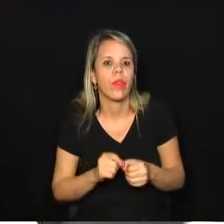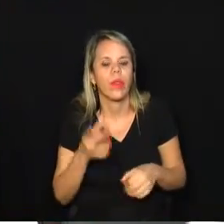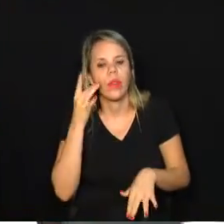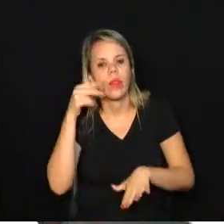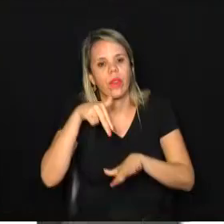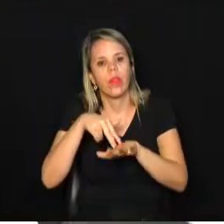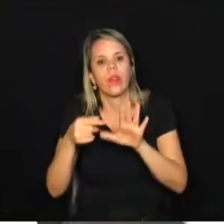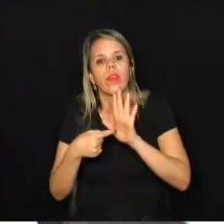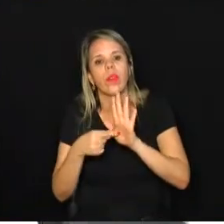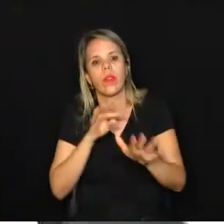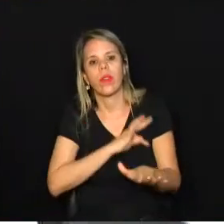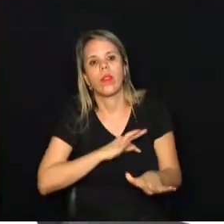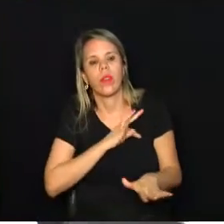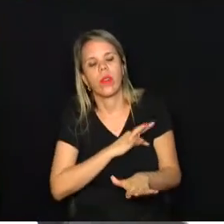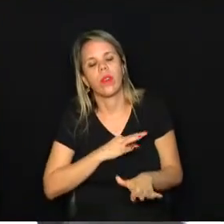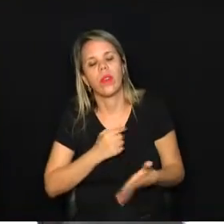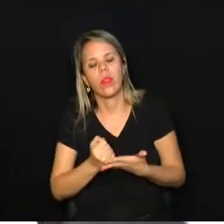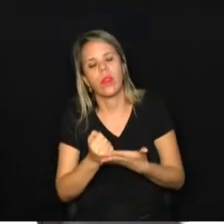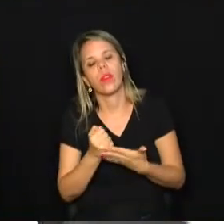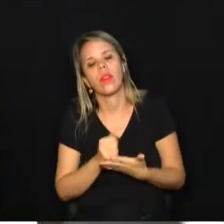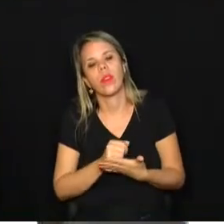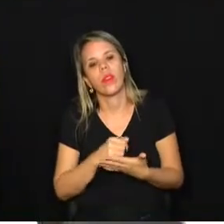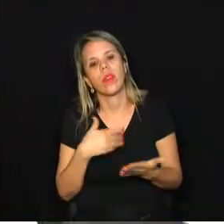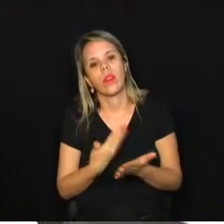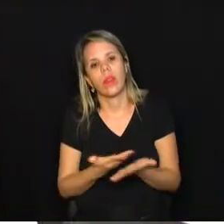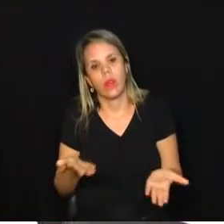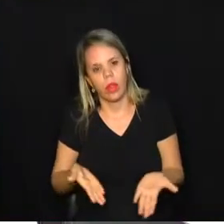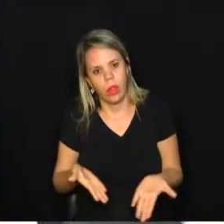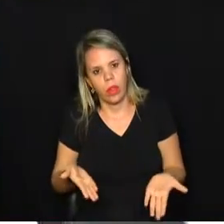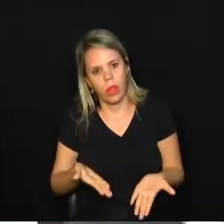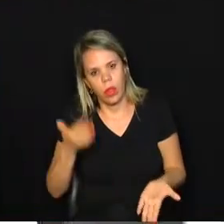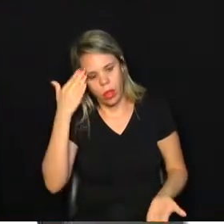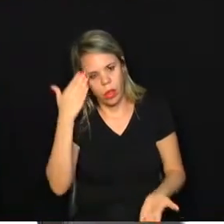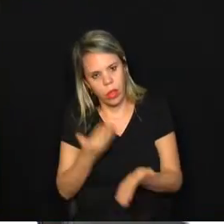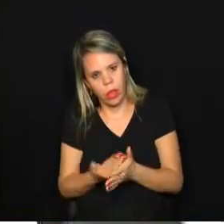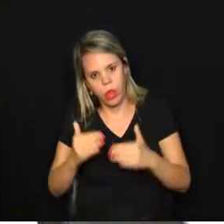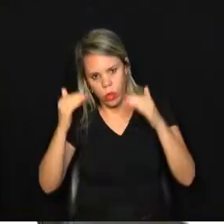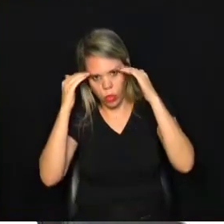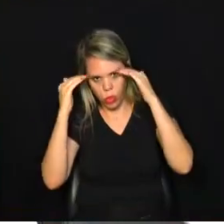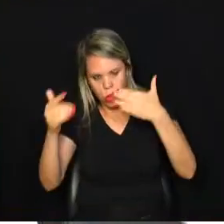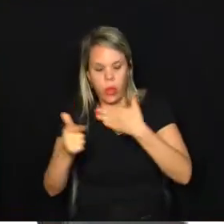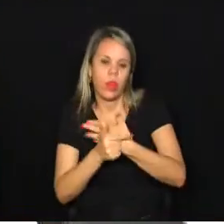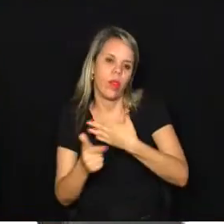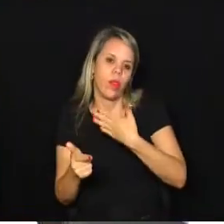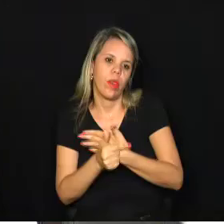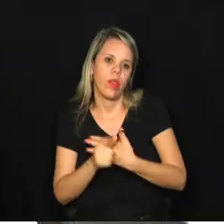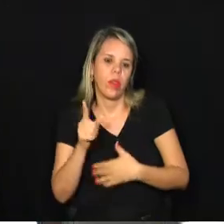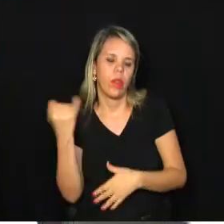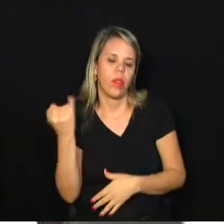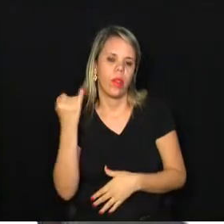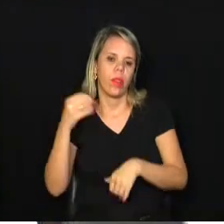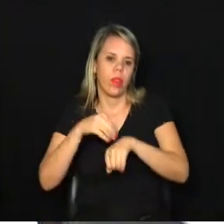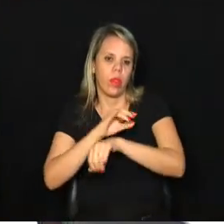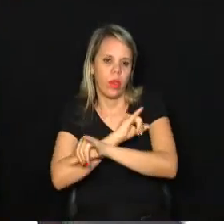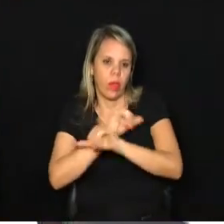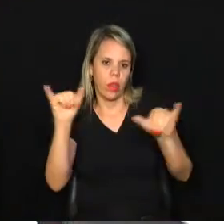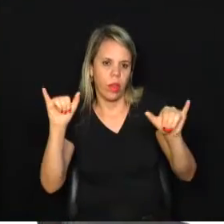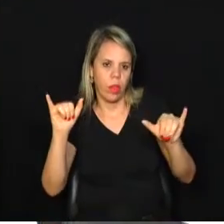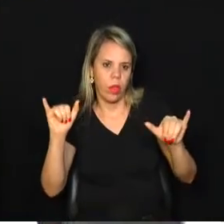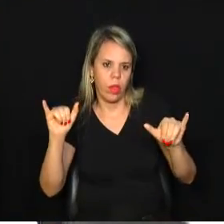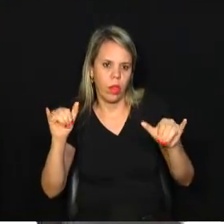apresentação técnica e nos conduziram até aqui. Acredito que cumprimos o nosso papel, que é de informar e